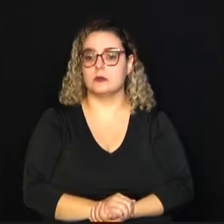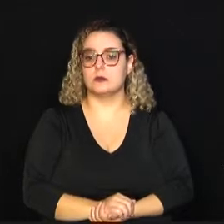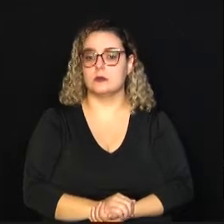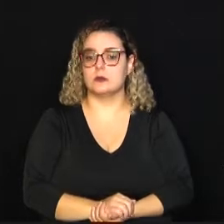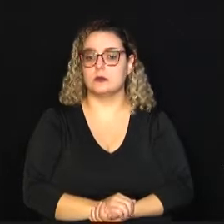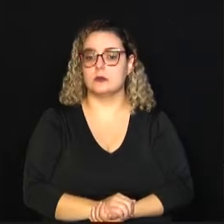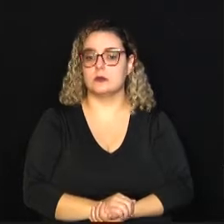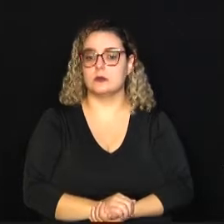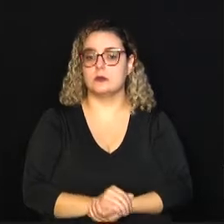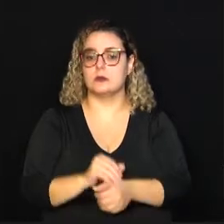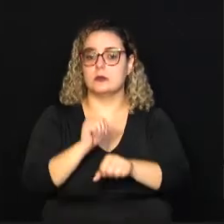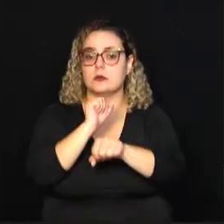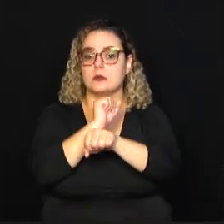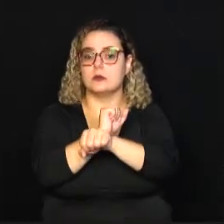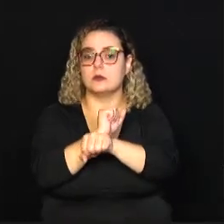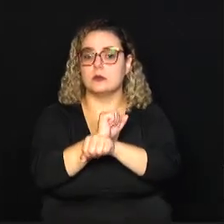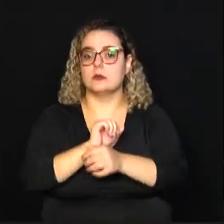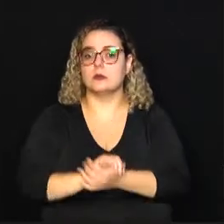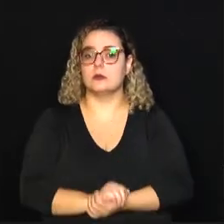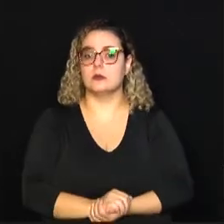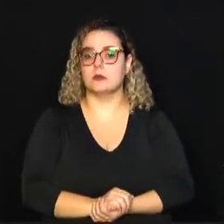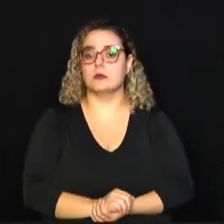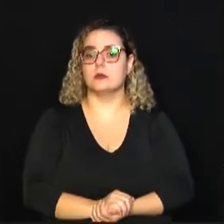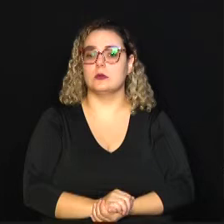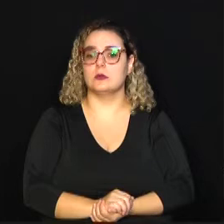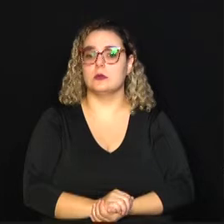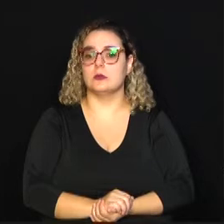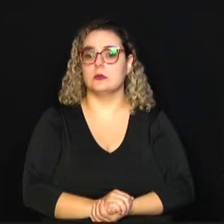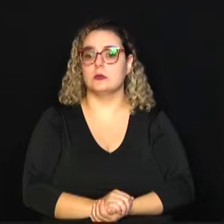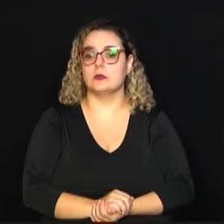Estou esperando aqui. Vamos lá.